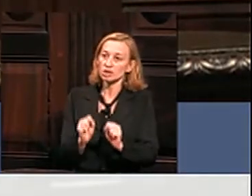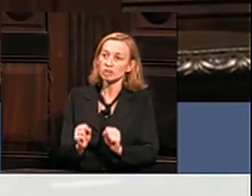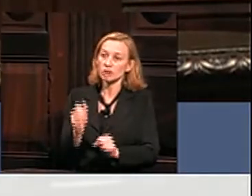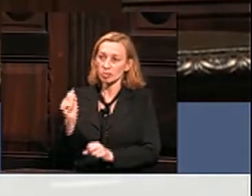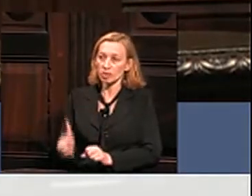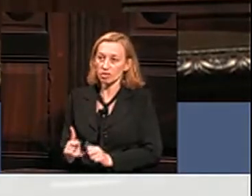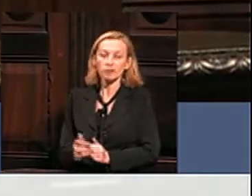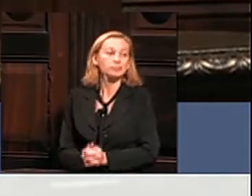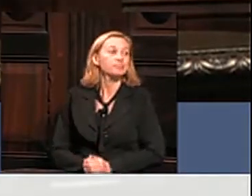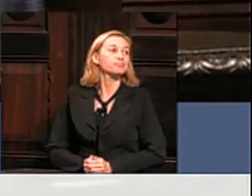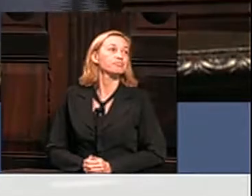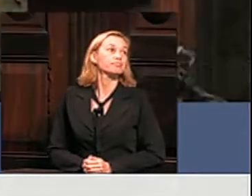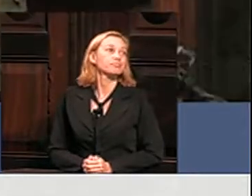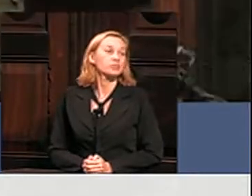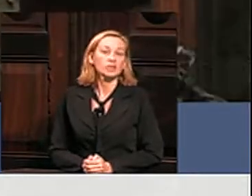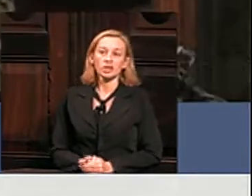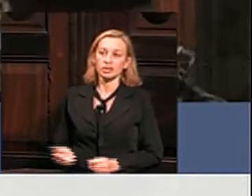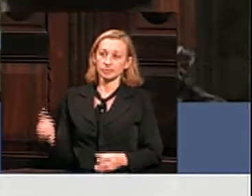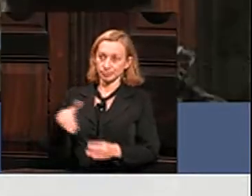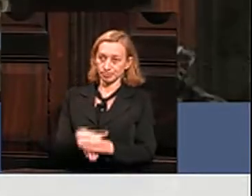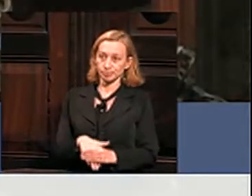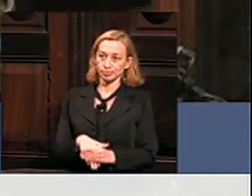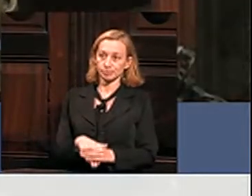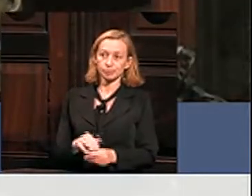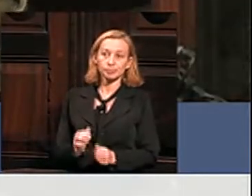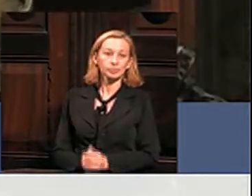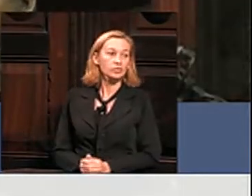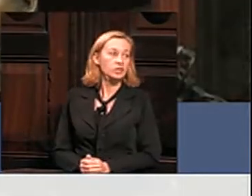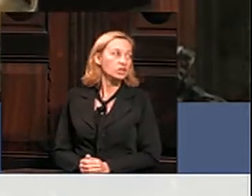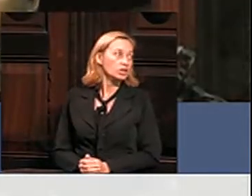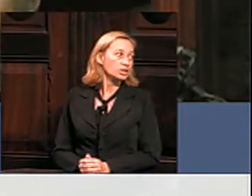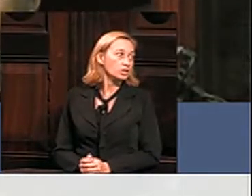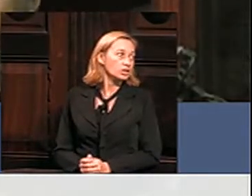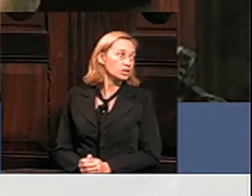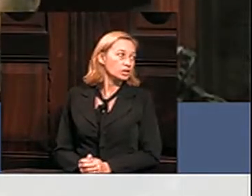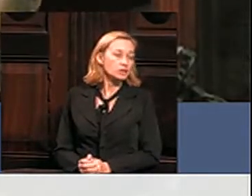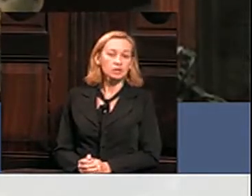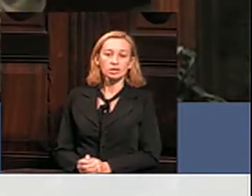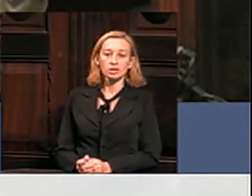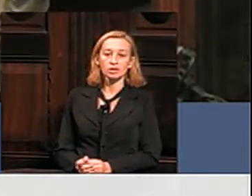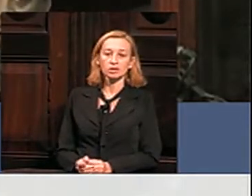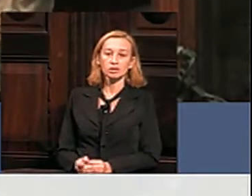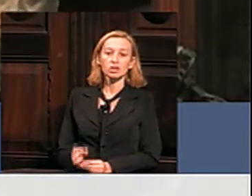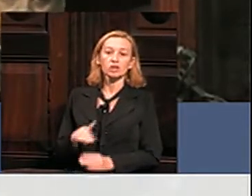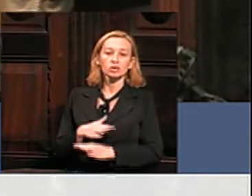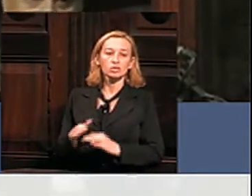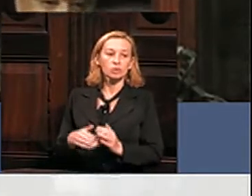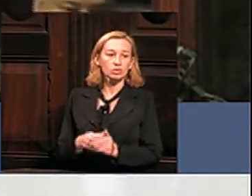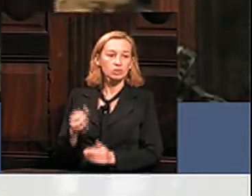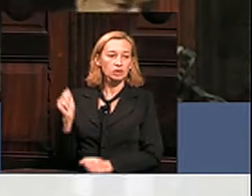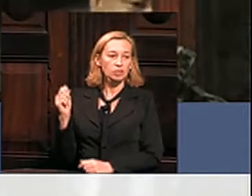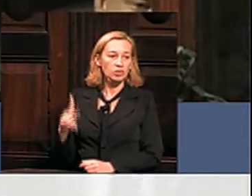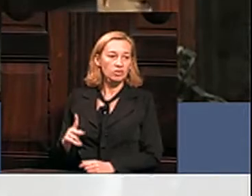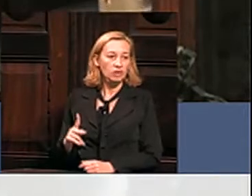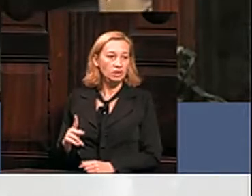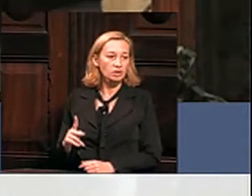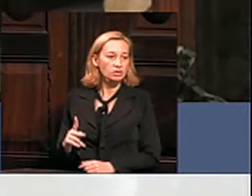destaque. Em votação, destaque. Senhores que forem favoráveis, permaneçam como